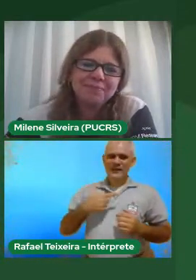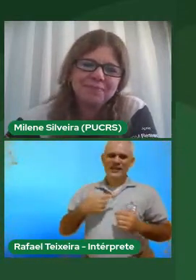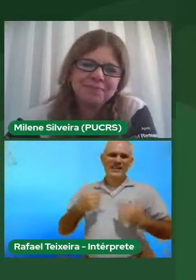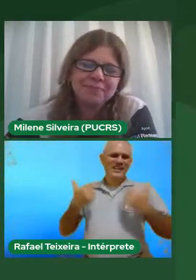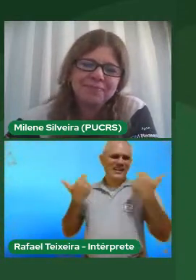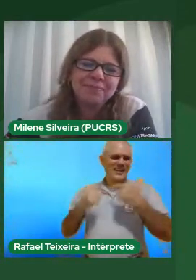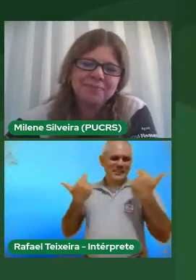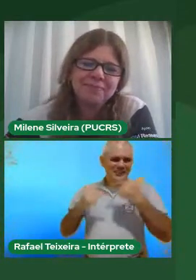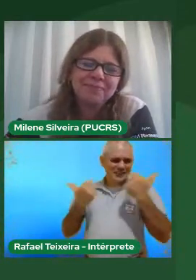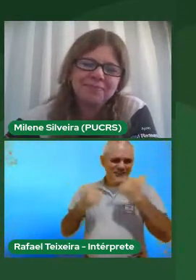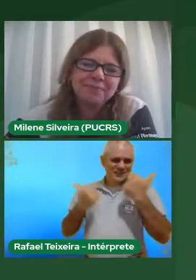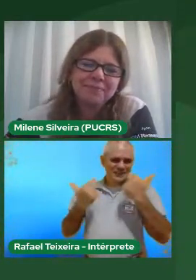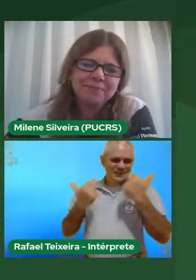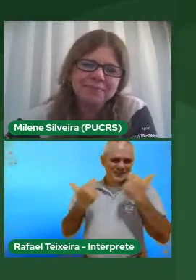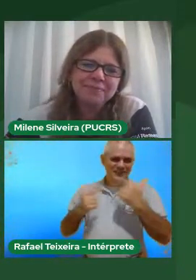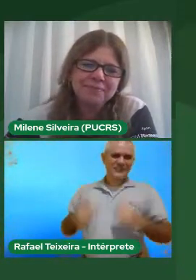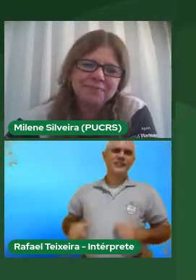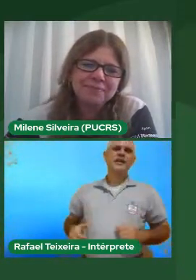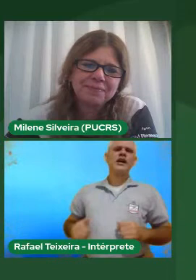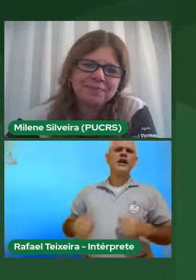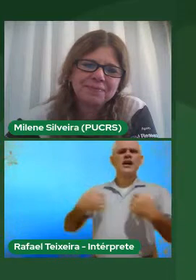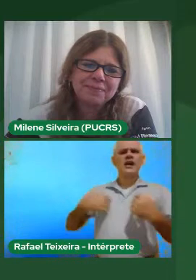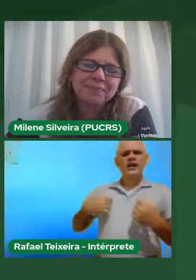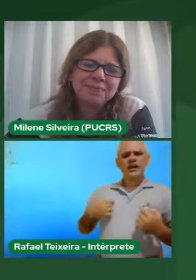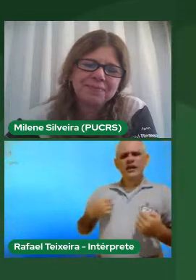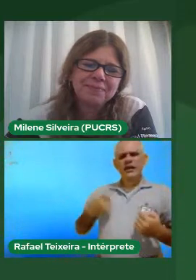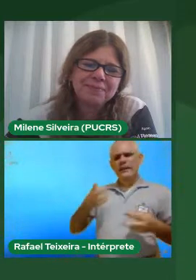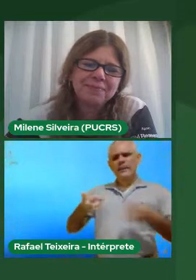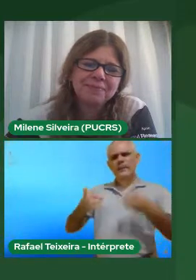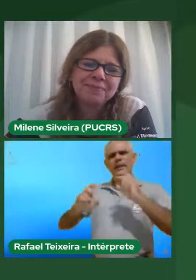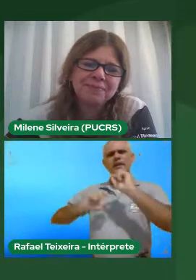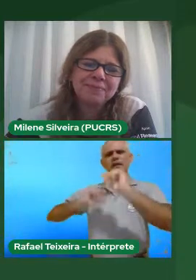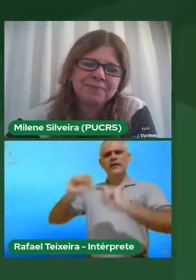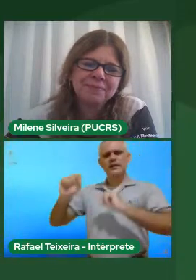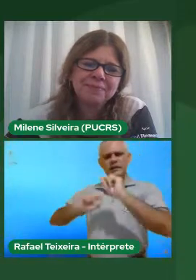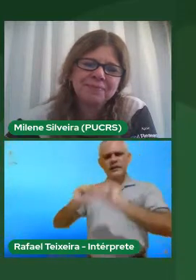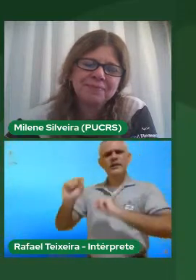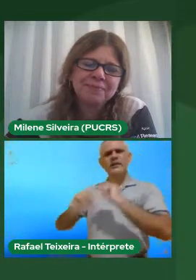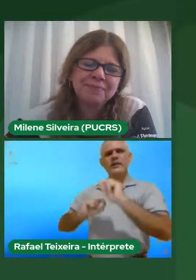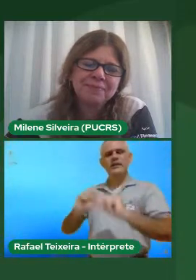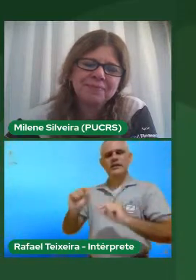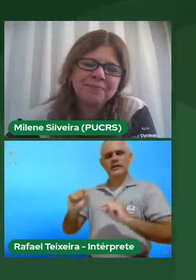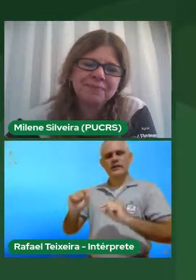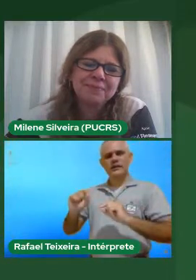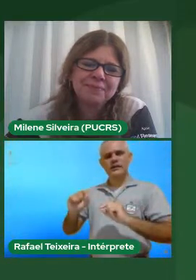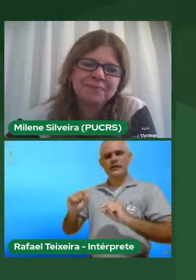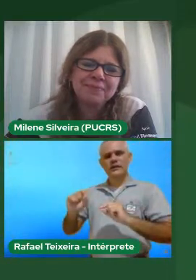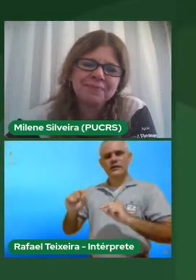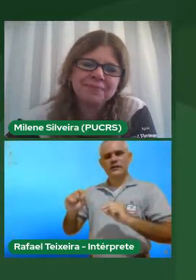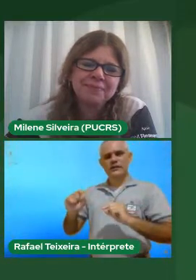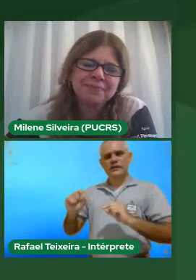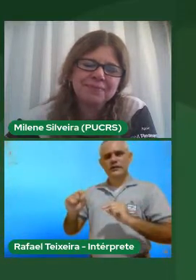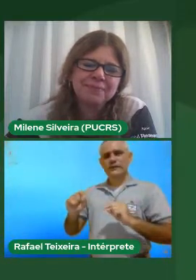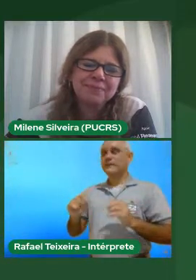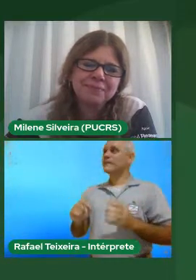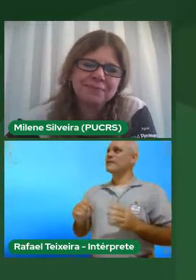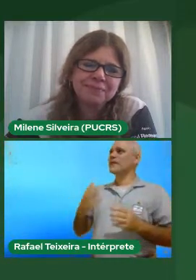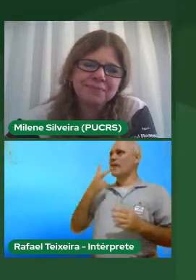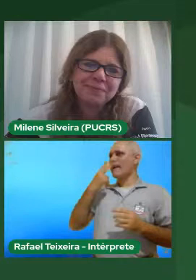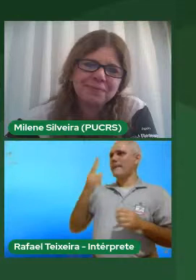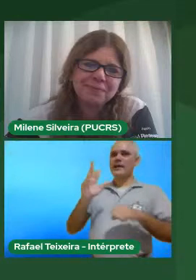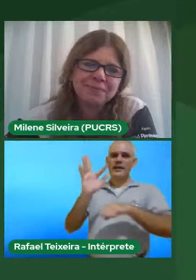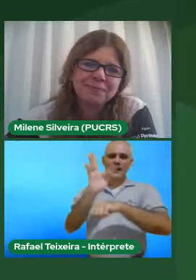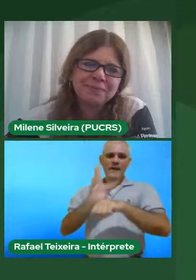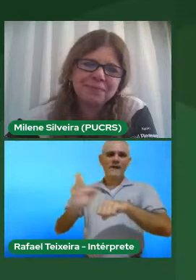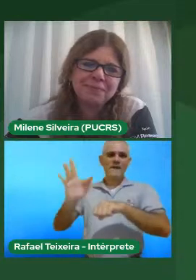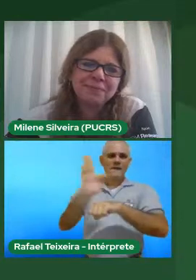que é uma marca registrada na Milene, né, fica evidente até nesses momentos mais, digamos assim, formais, né, de apresentação